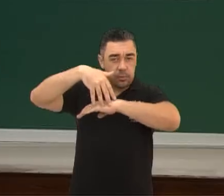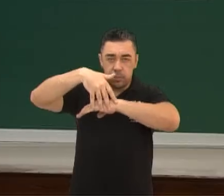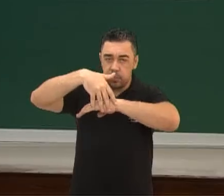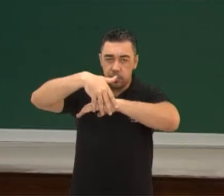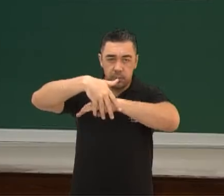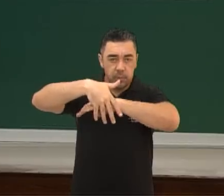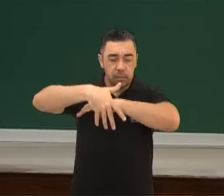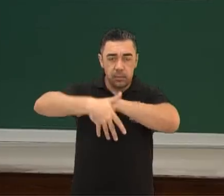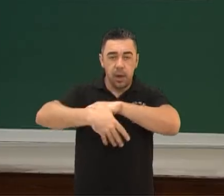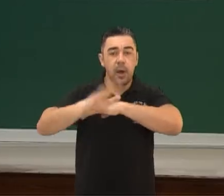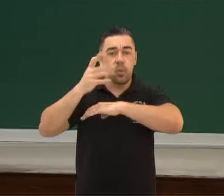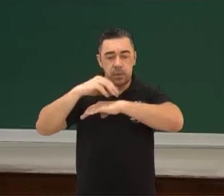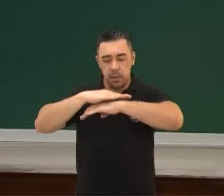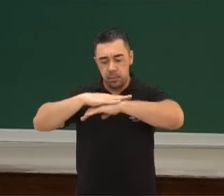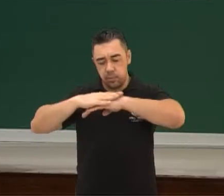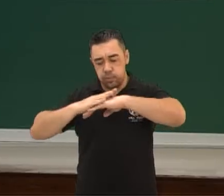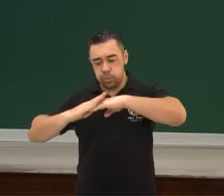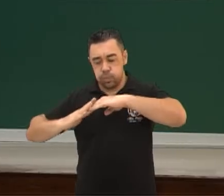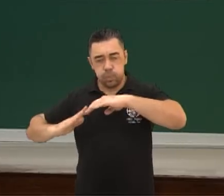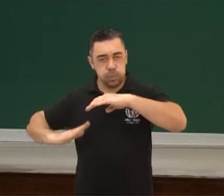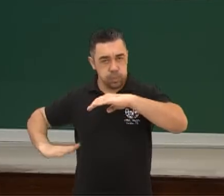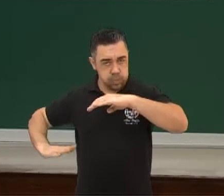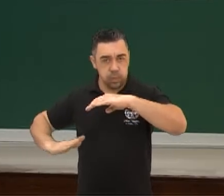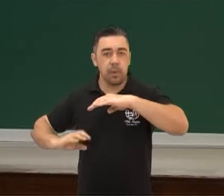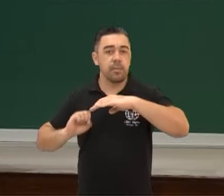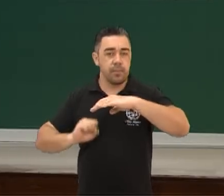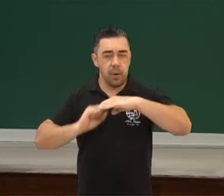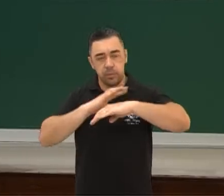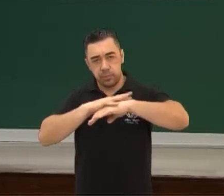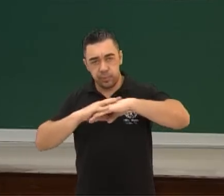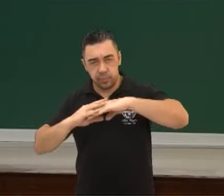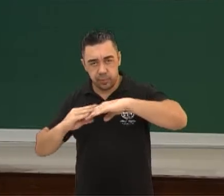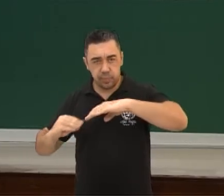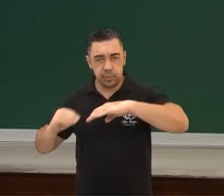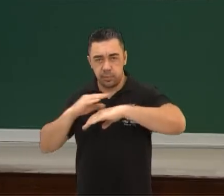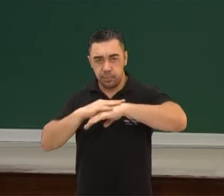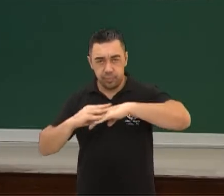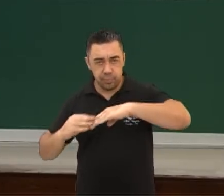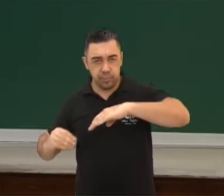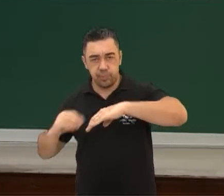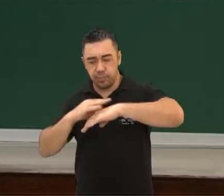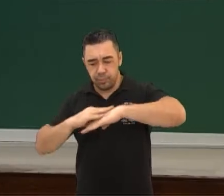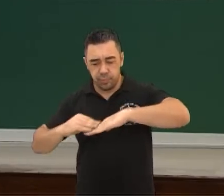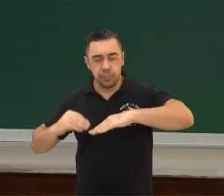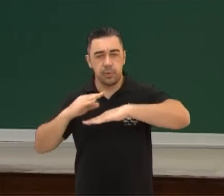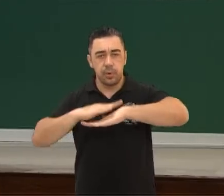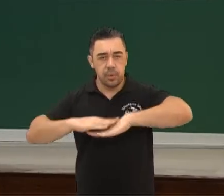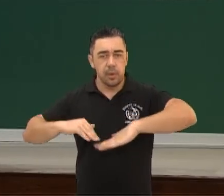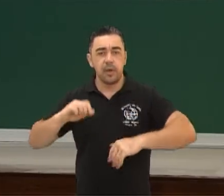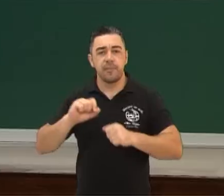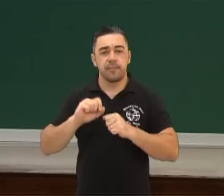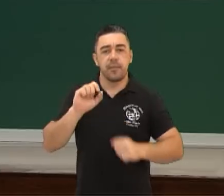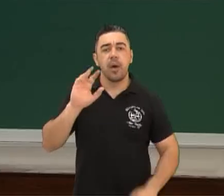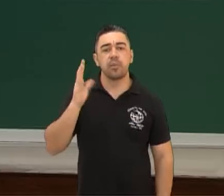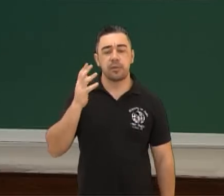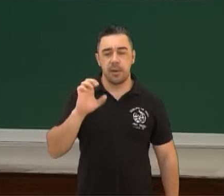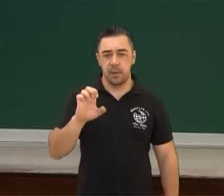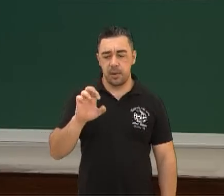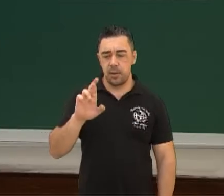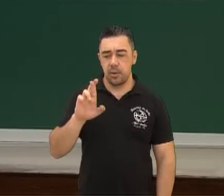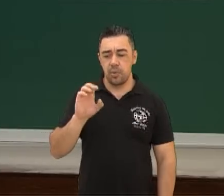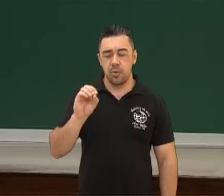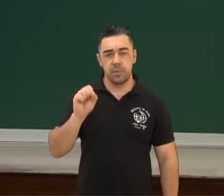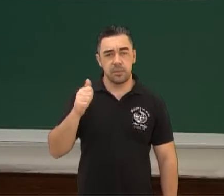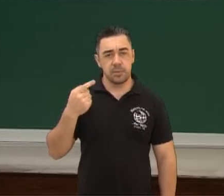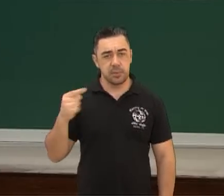ela escoe pela sua superfície, podendo causar erosões. Então, essa utilização